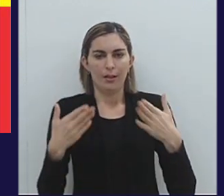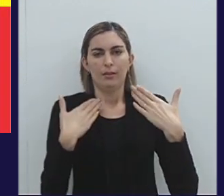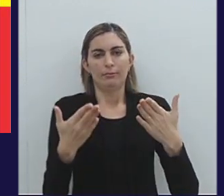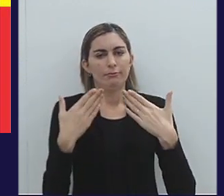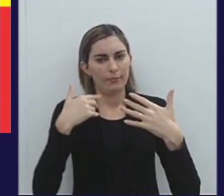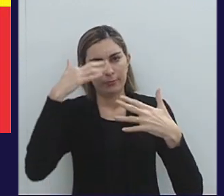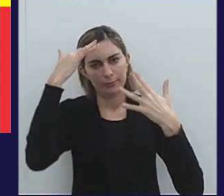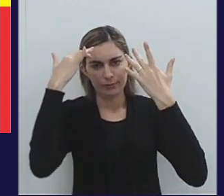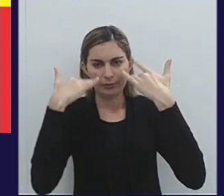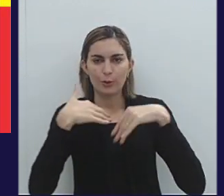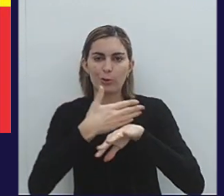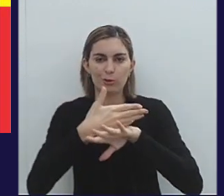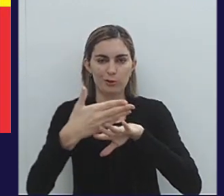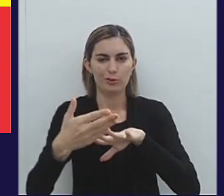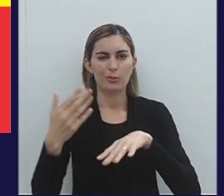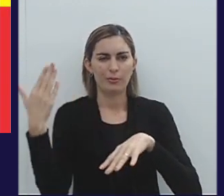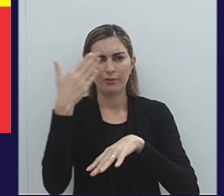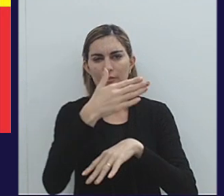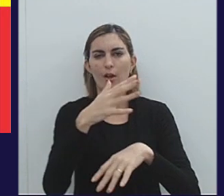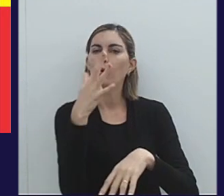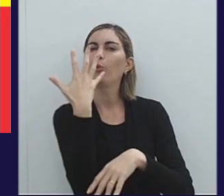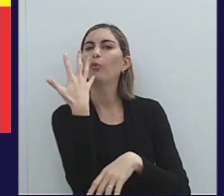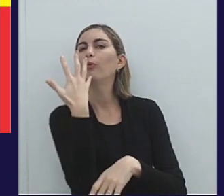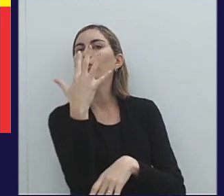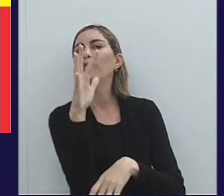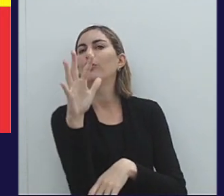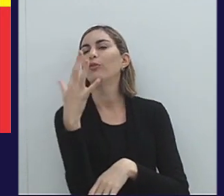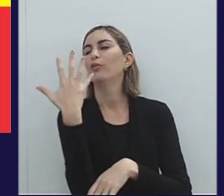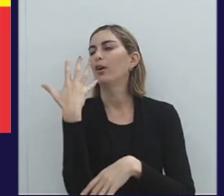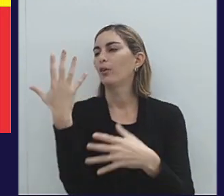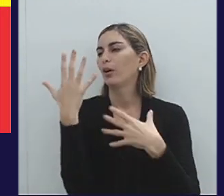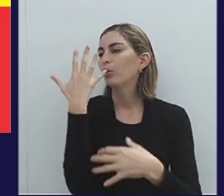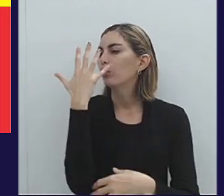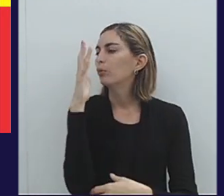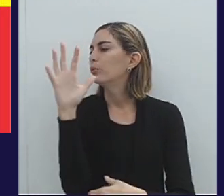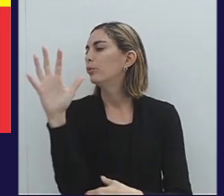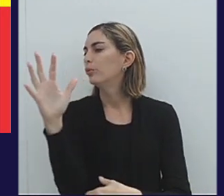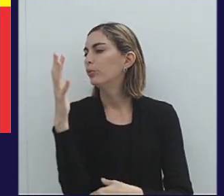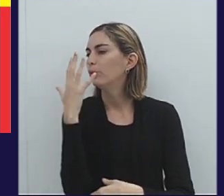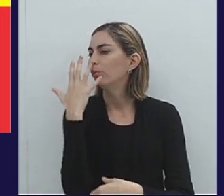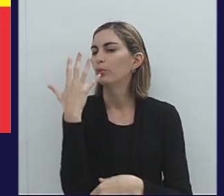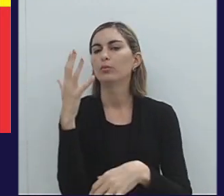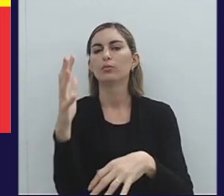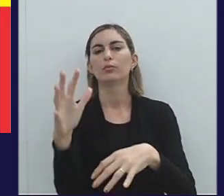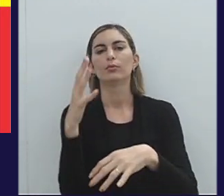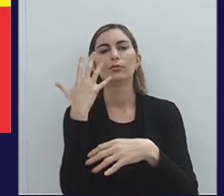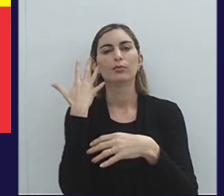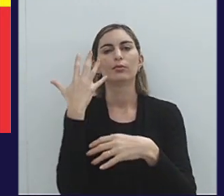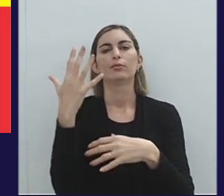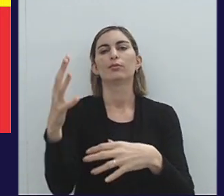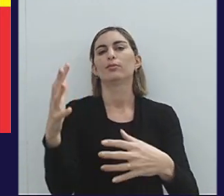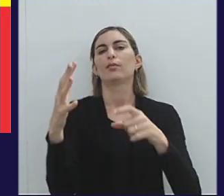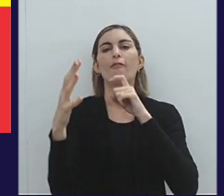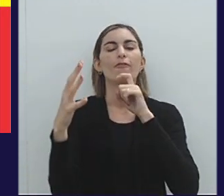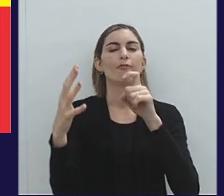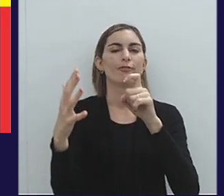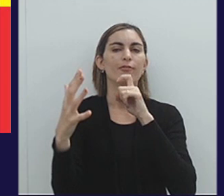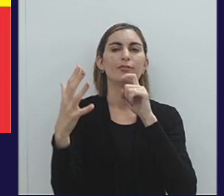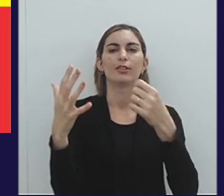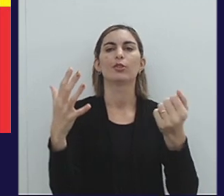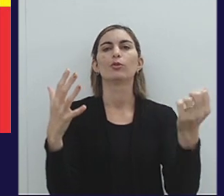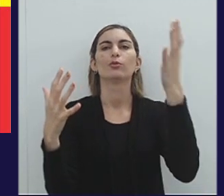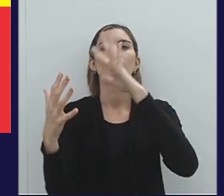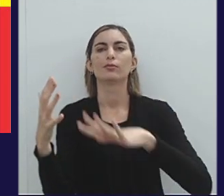e de repente ele tem aquele hábito, né, que ele vai para o ventilador. E o que é que o ventilador ele faz? Ele pega aquele ar